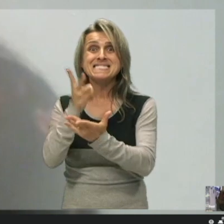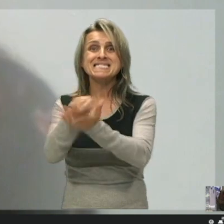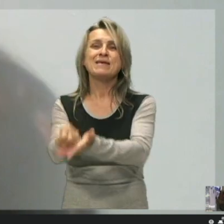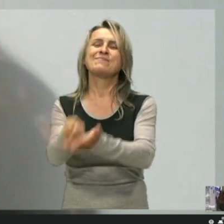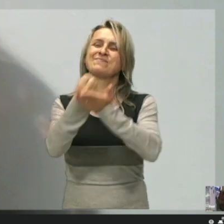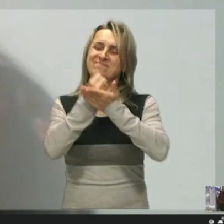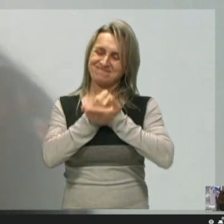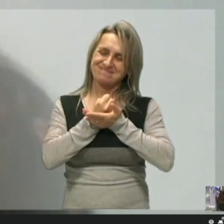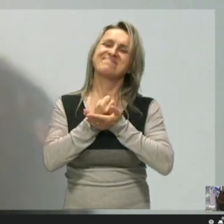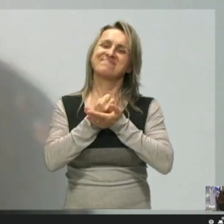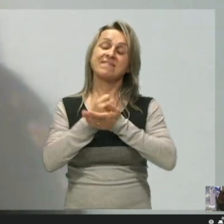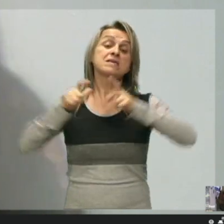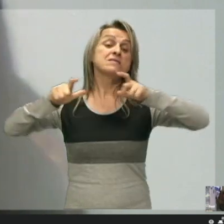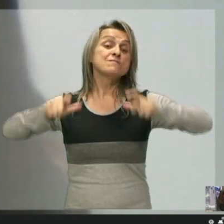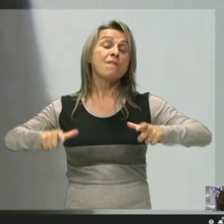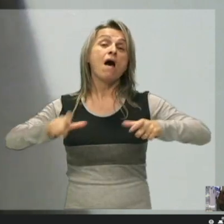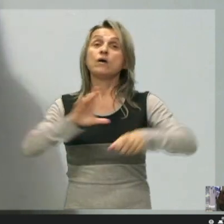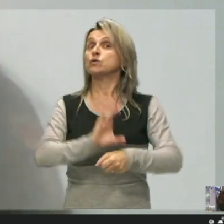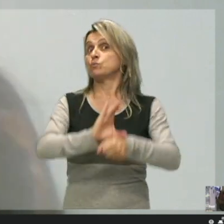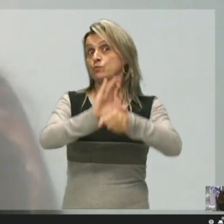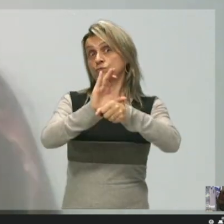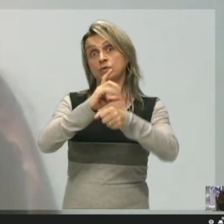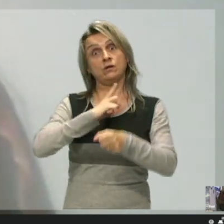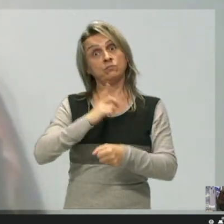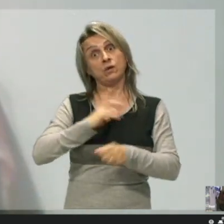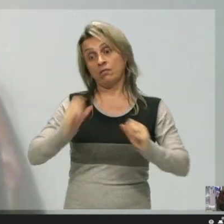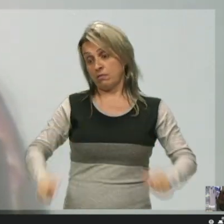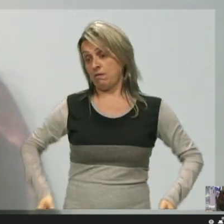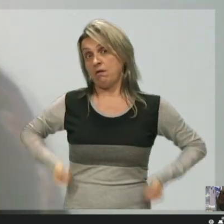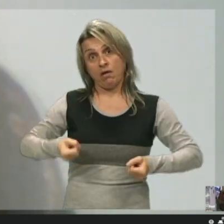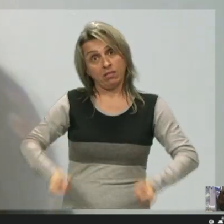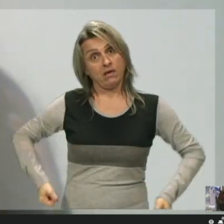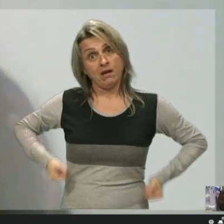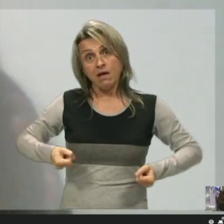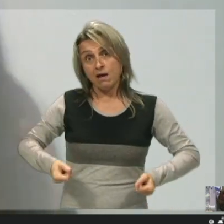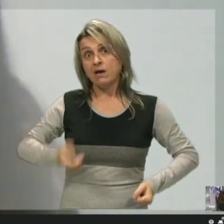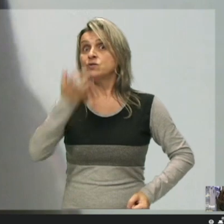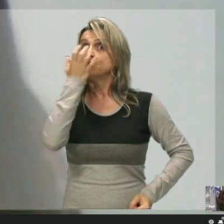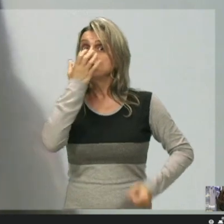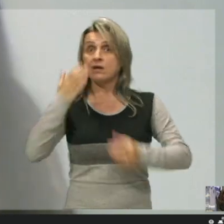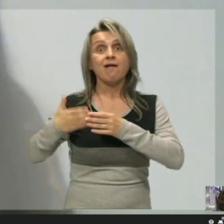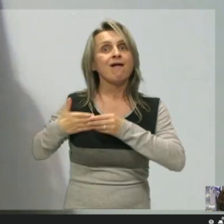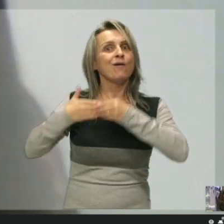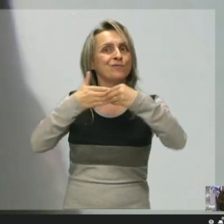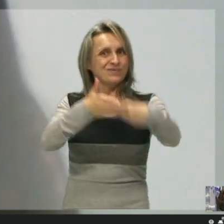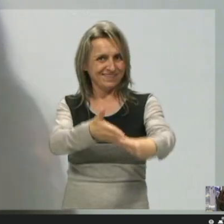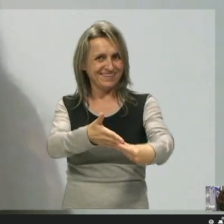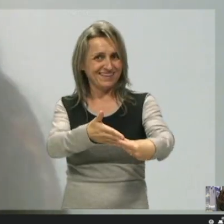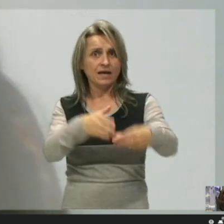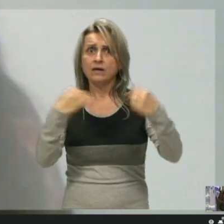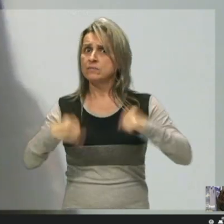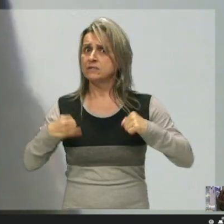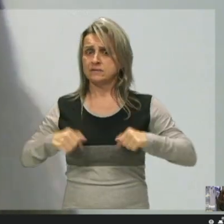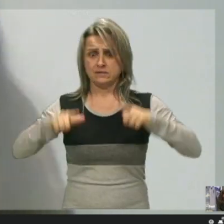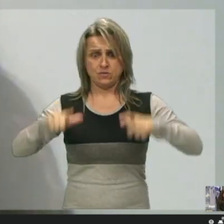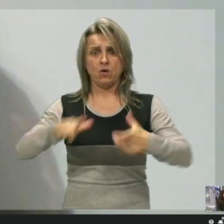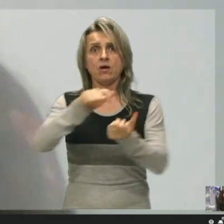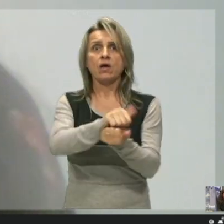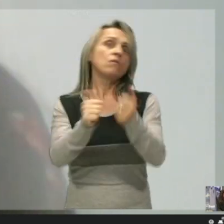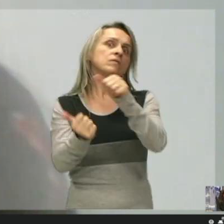espaço acessível, né? A gente tem cadeirante, gente que utiliza cão-guia, então tem que ser um espaço adequado, acessível, tem que ter um